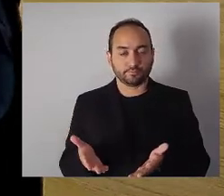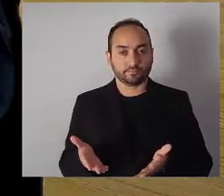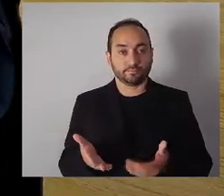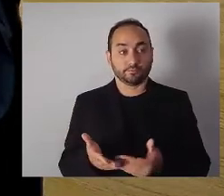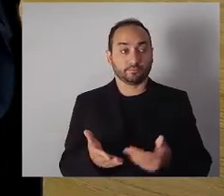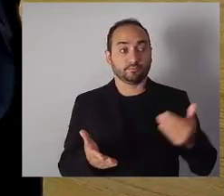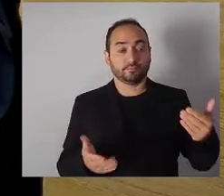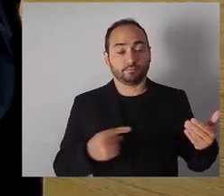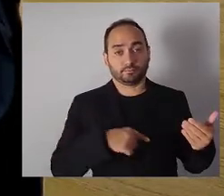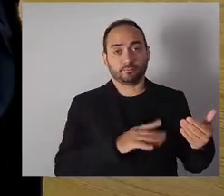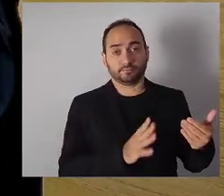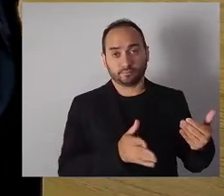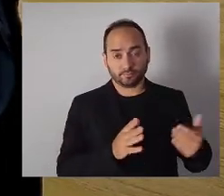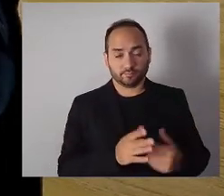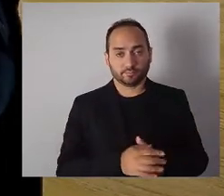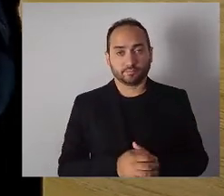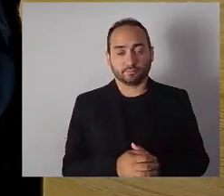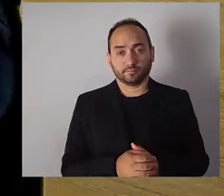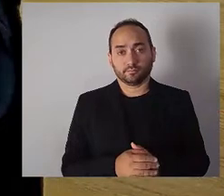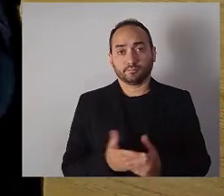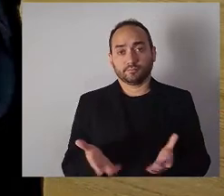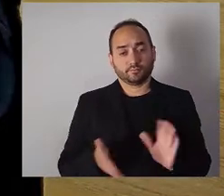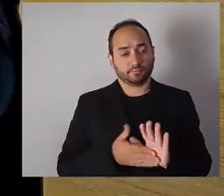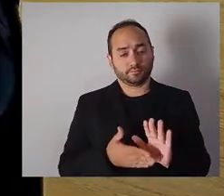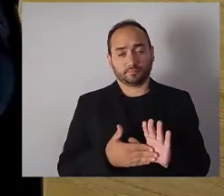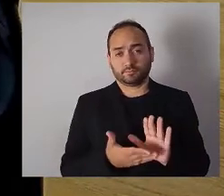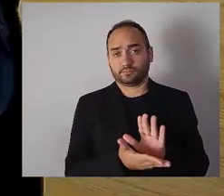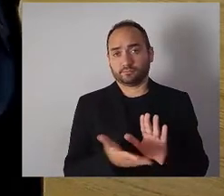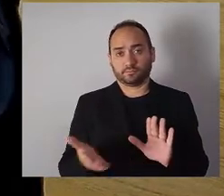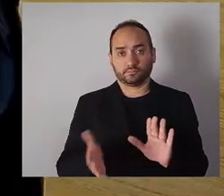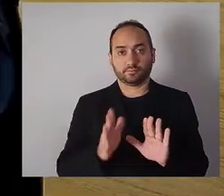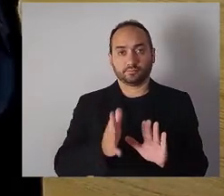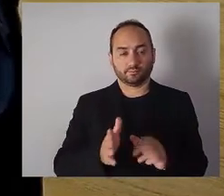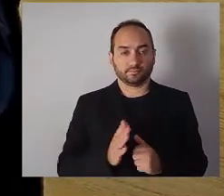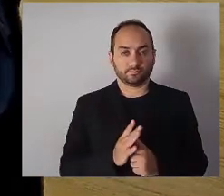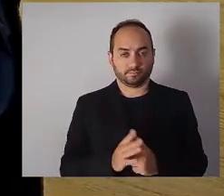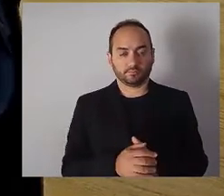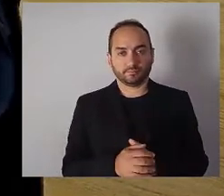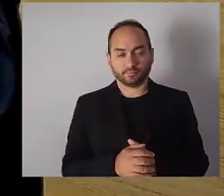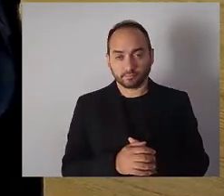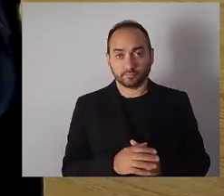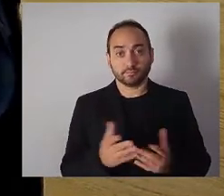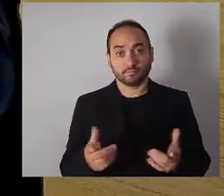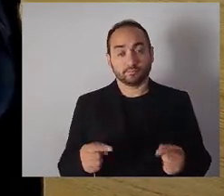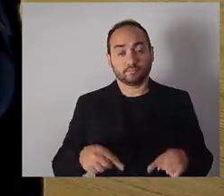anteriormente. Então, os fatos já foram esclarecidos, de modo que não há